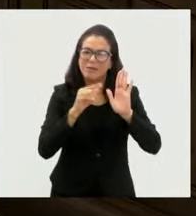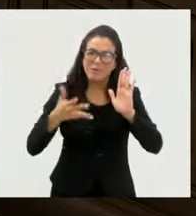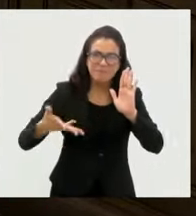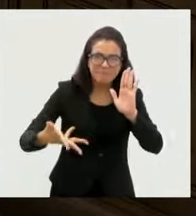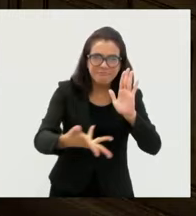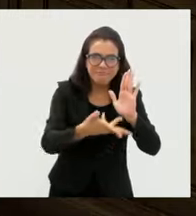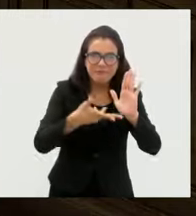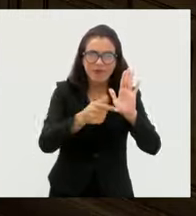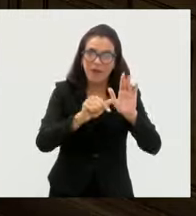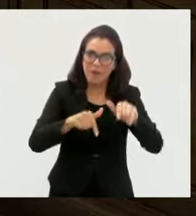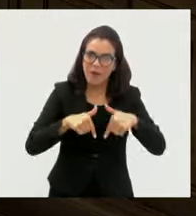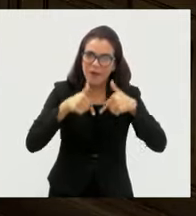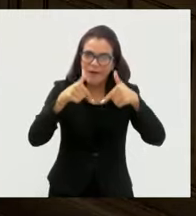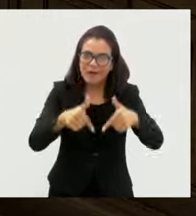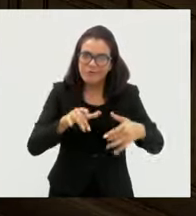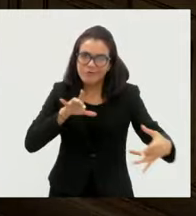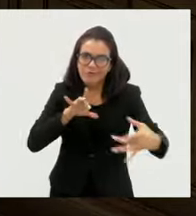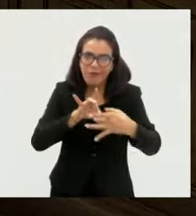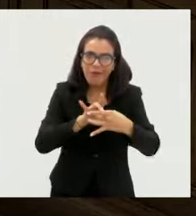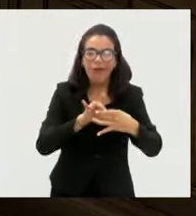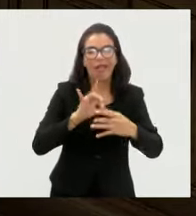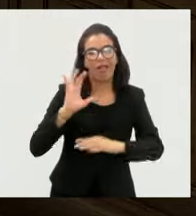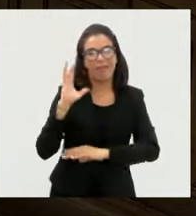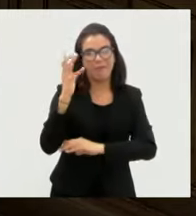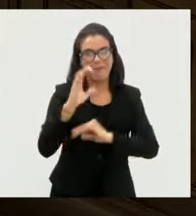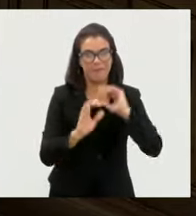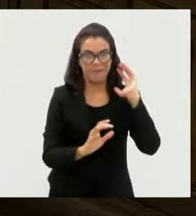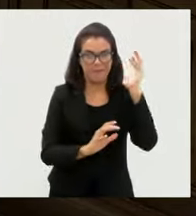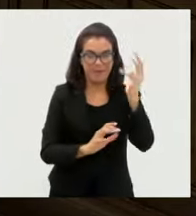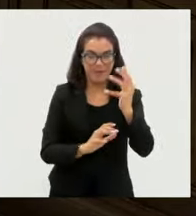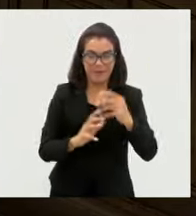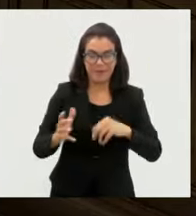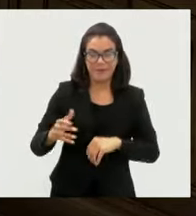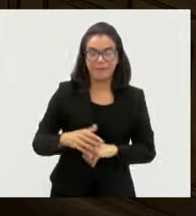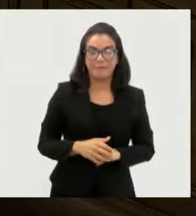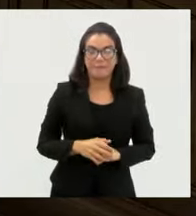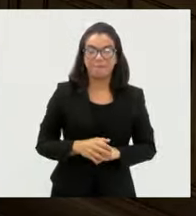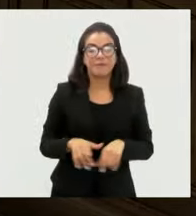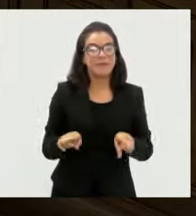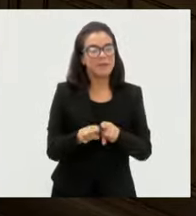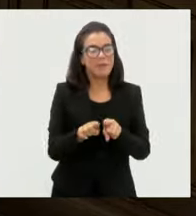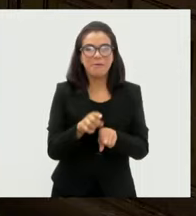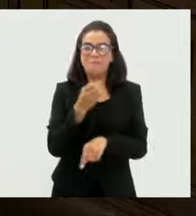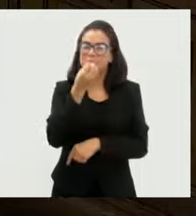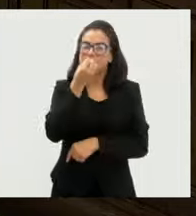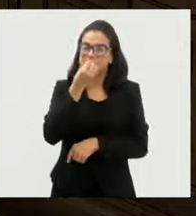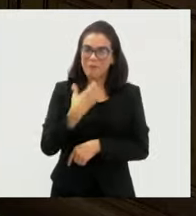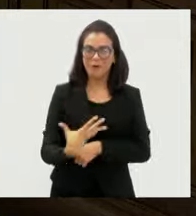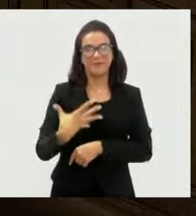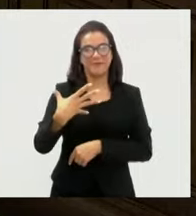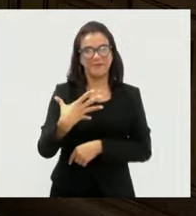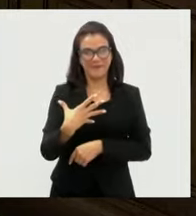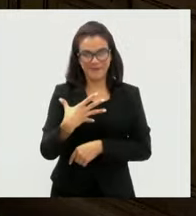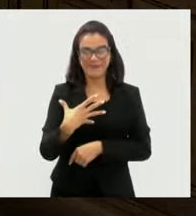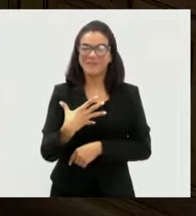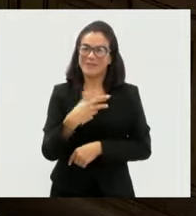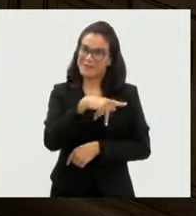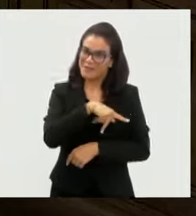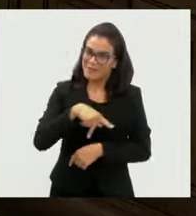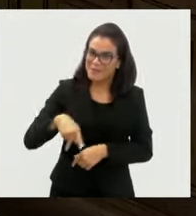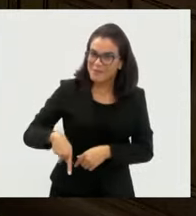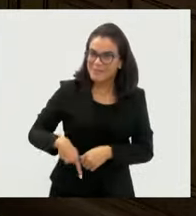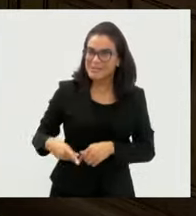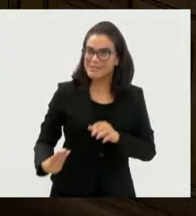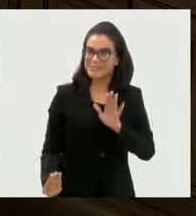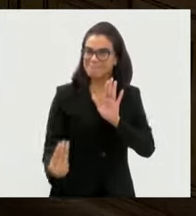uma atuação muito vinculada ao meio ambiente. Dizer também que foi muito bom que Vossa Excelência tivesse colocado essa